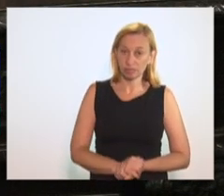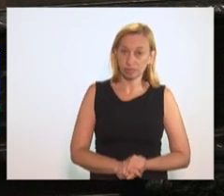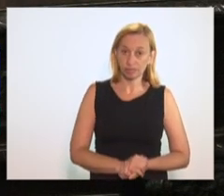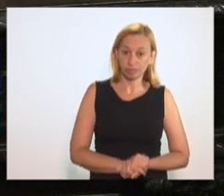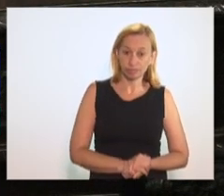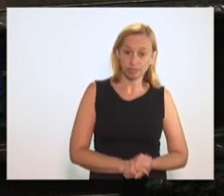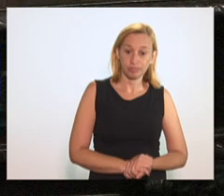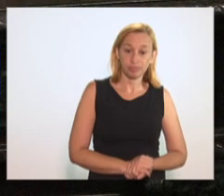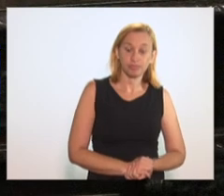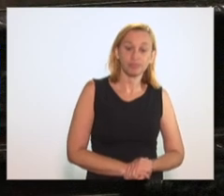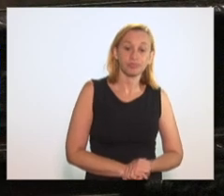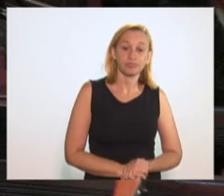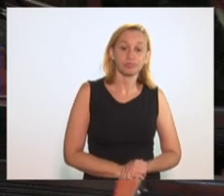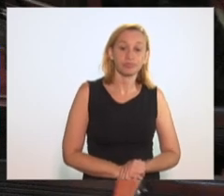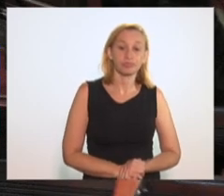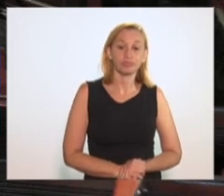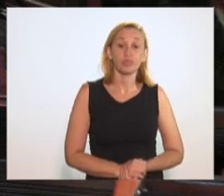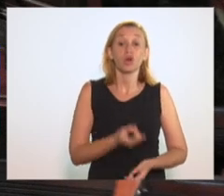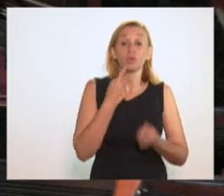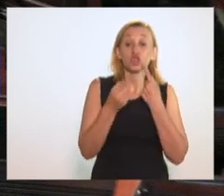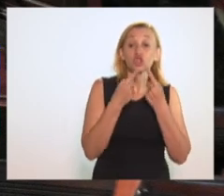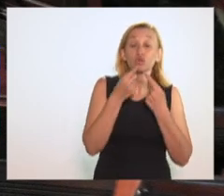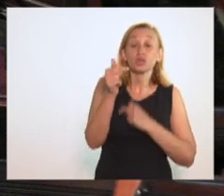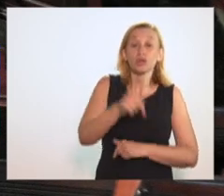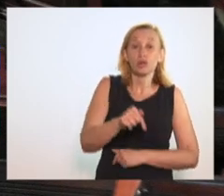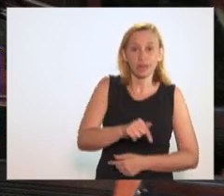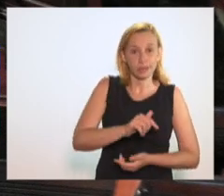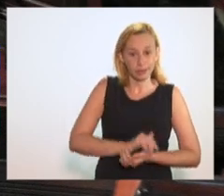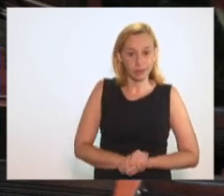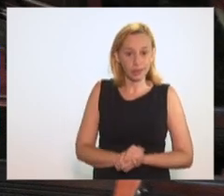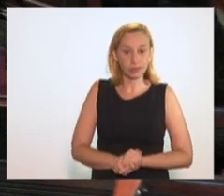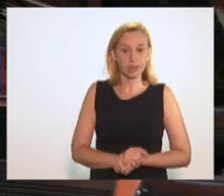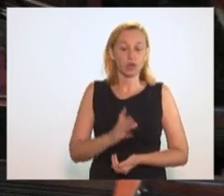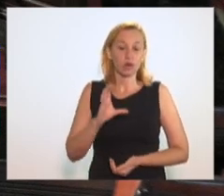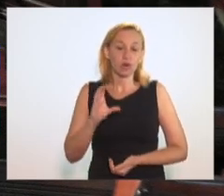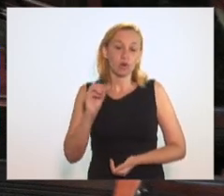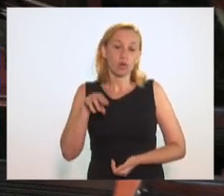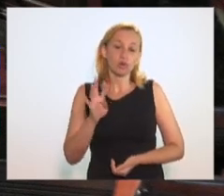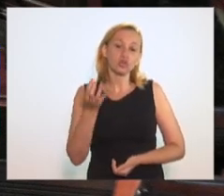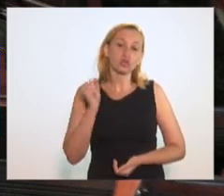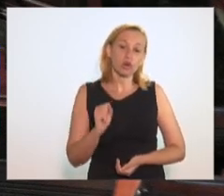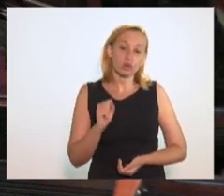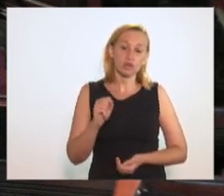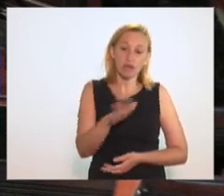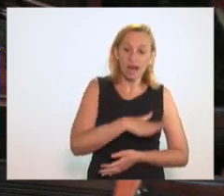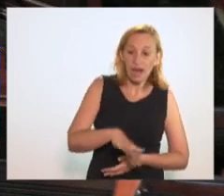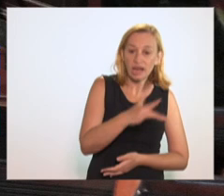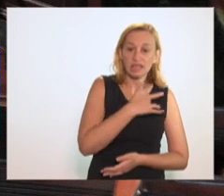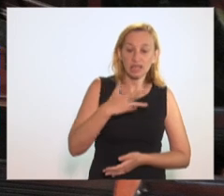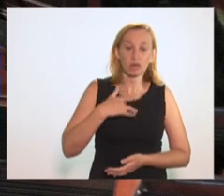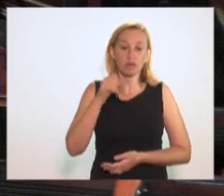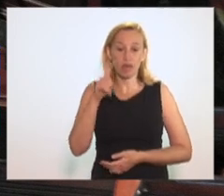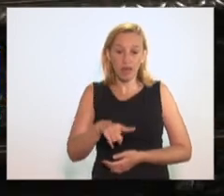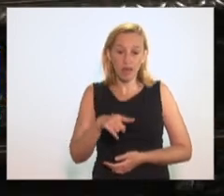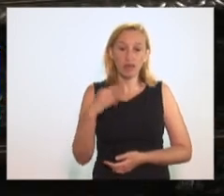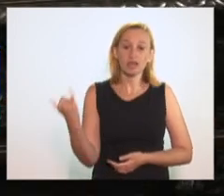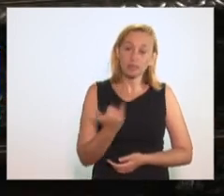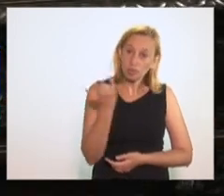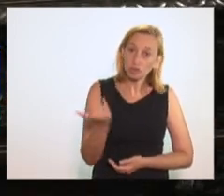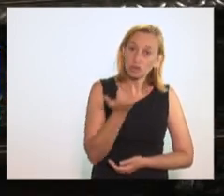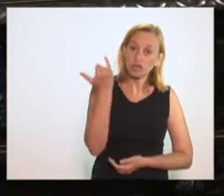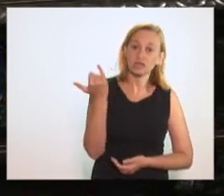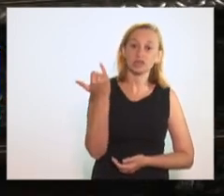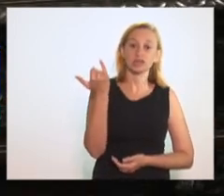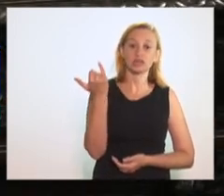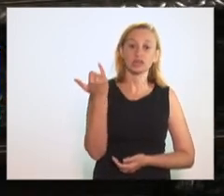Em que pese a gente fazer uma discussão aqui, que o consórcio na área da saúde é um instrumento importante